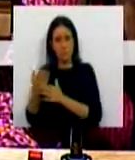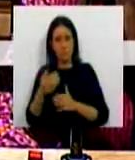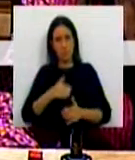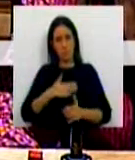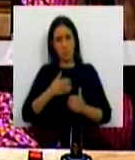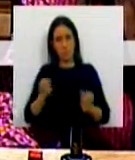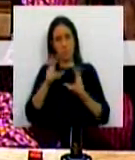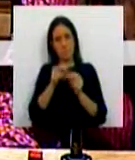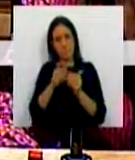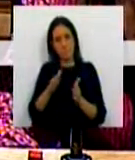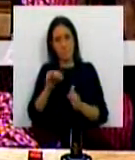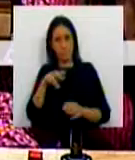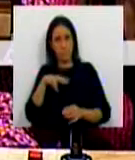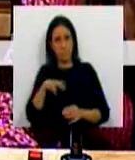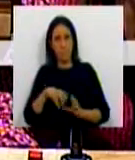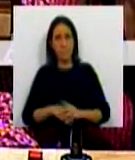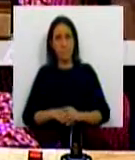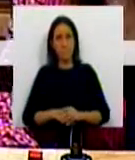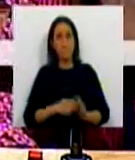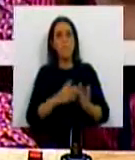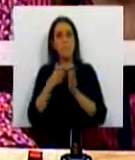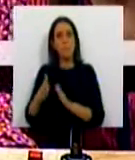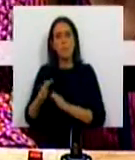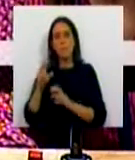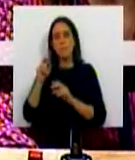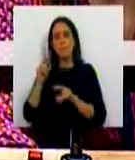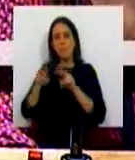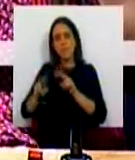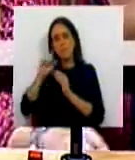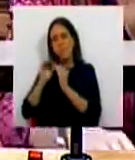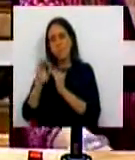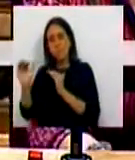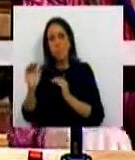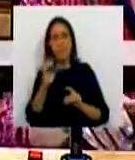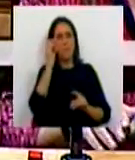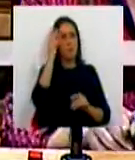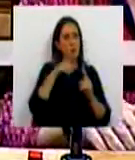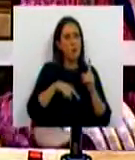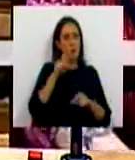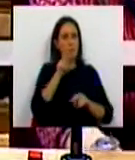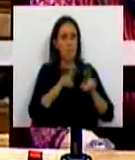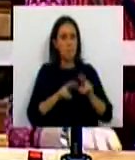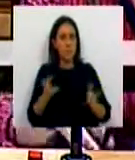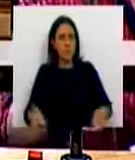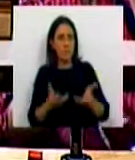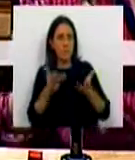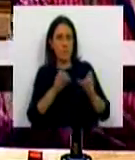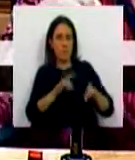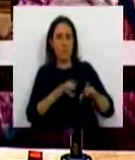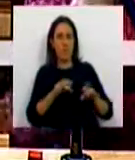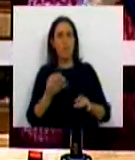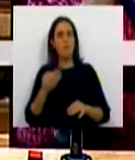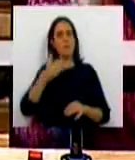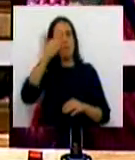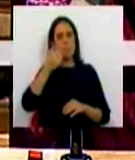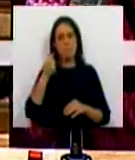o orçamento consagra a estabilidade fiscal e promove o combate à evasão e à fraude fiscais. É certo que temos ouvido nos últimos dias